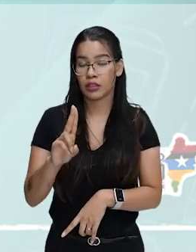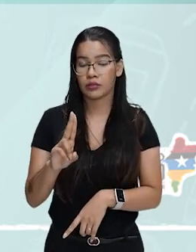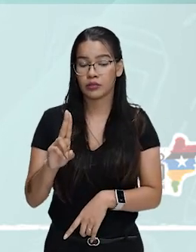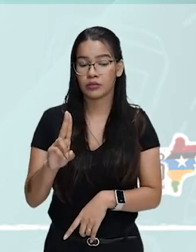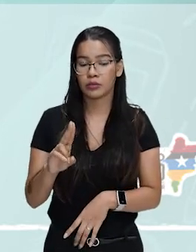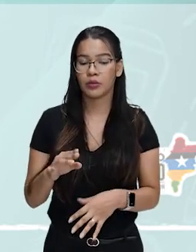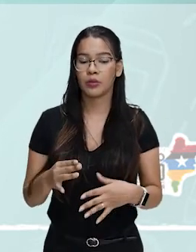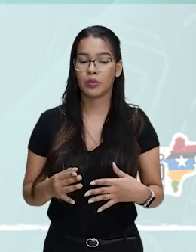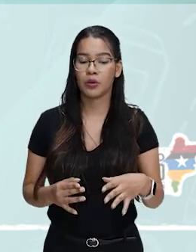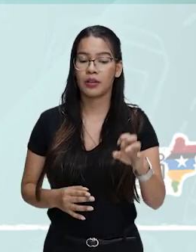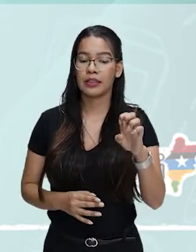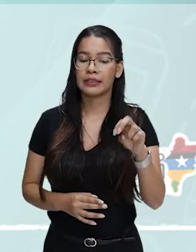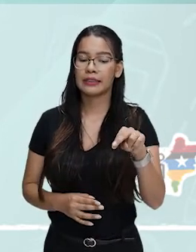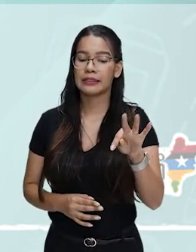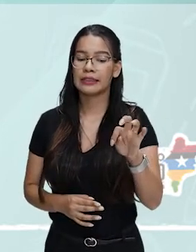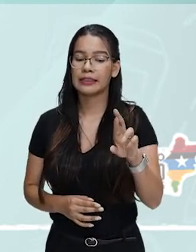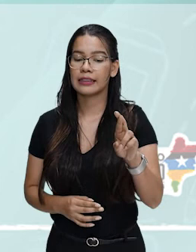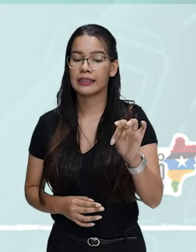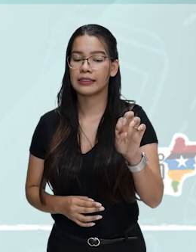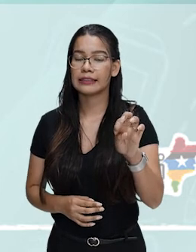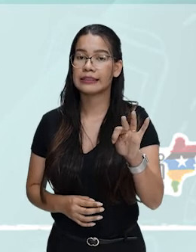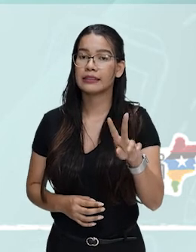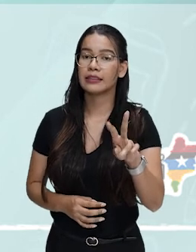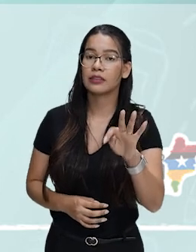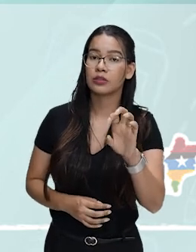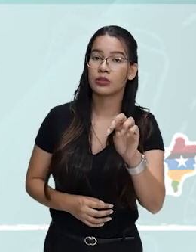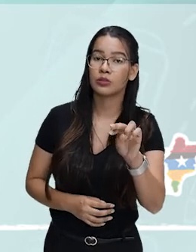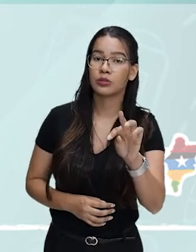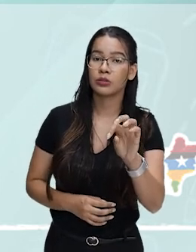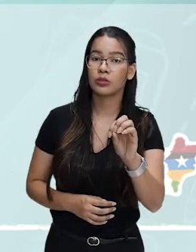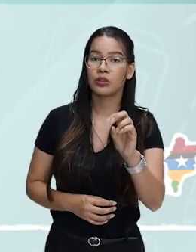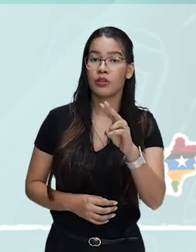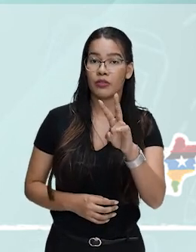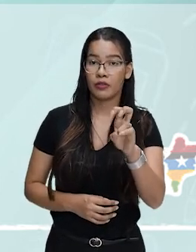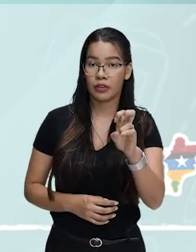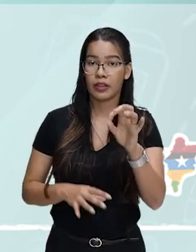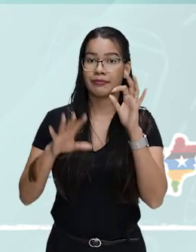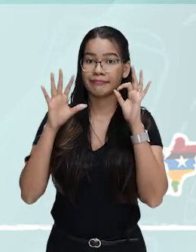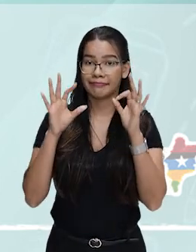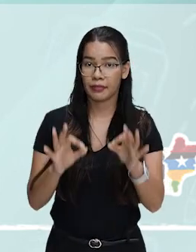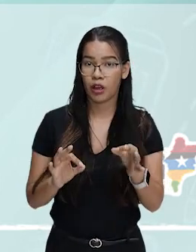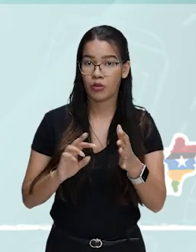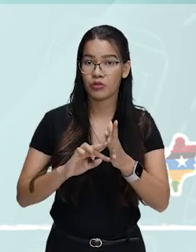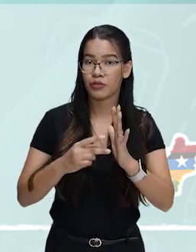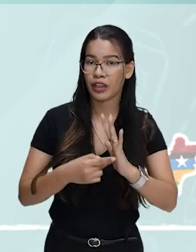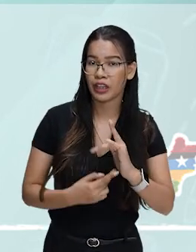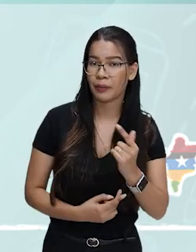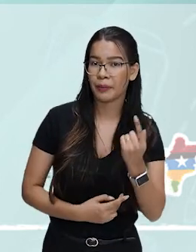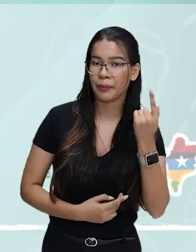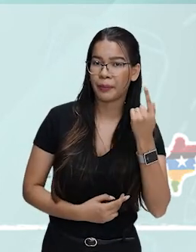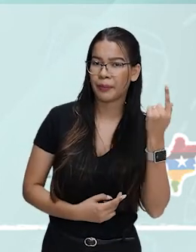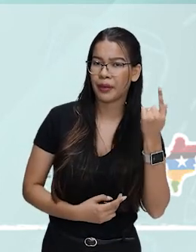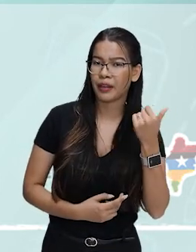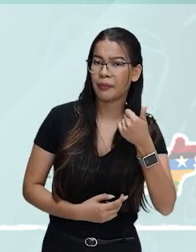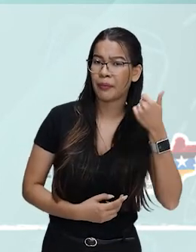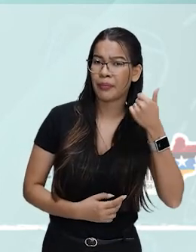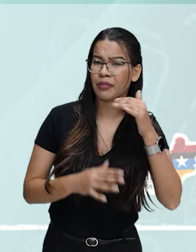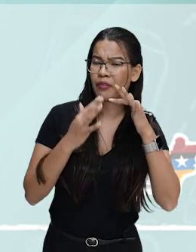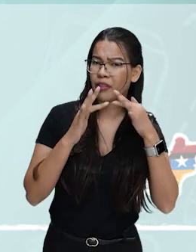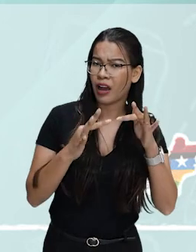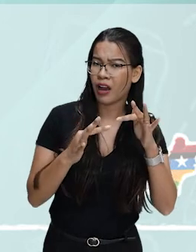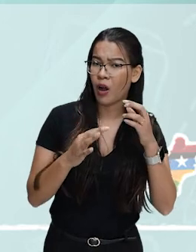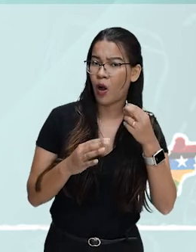Esse, entretanto, vai reafirmar o significado da primeira parte? Vai permitir